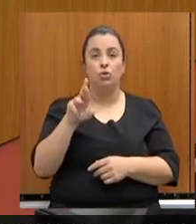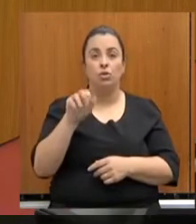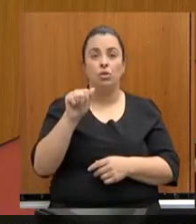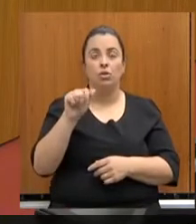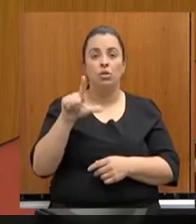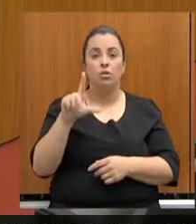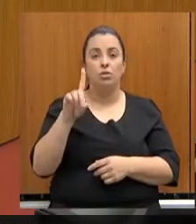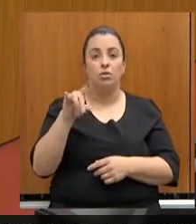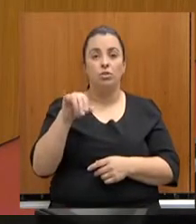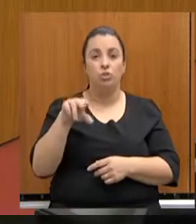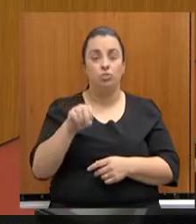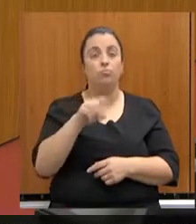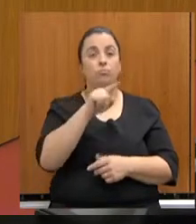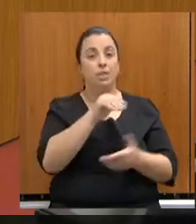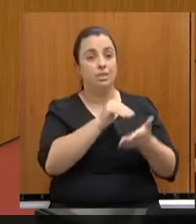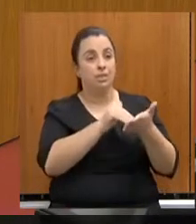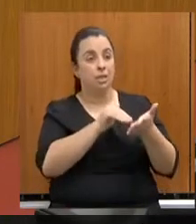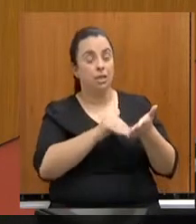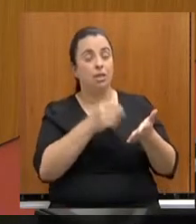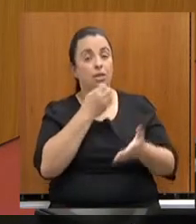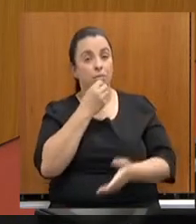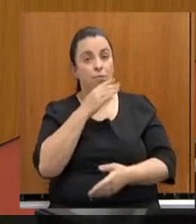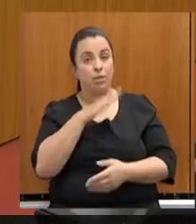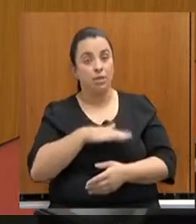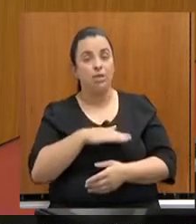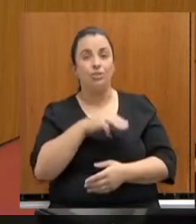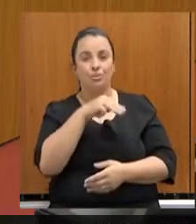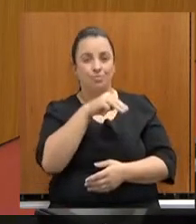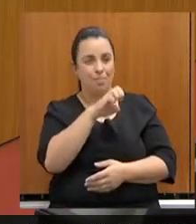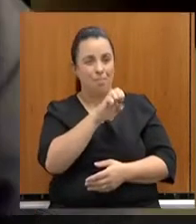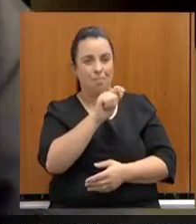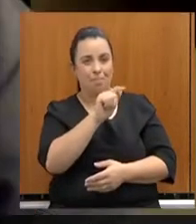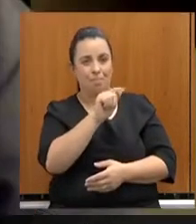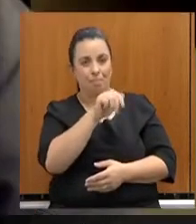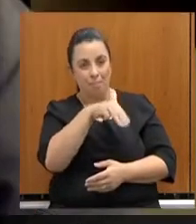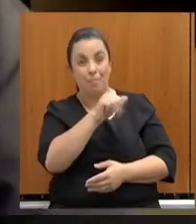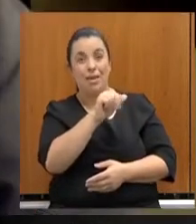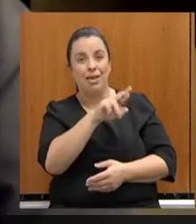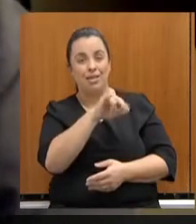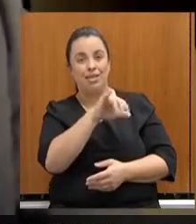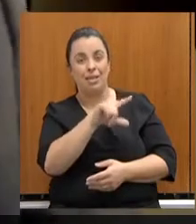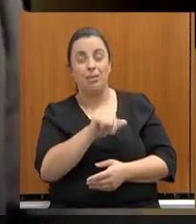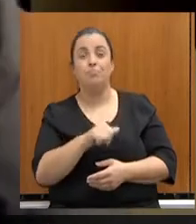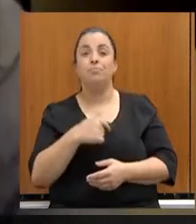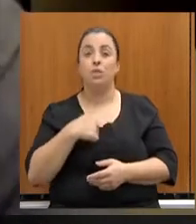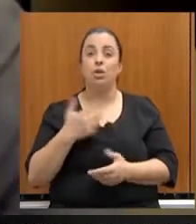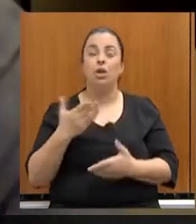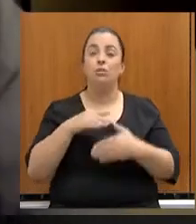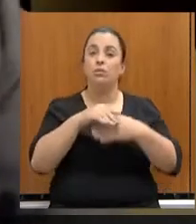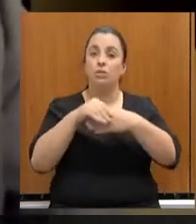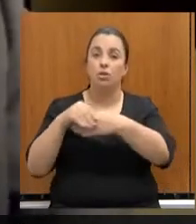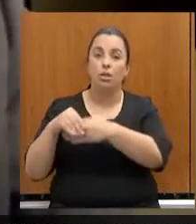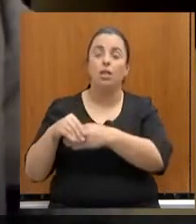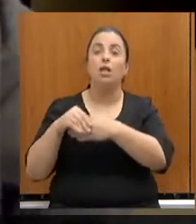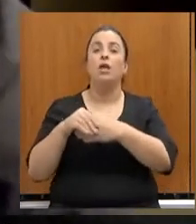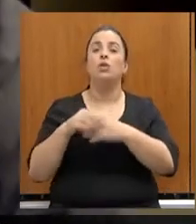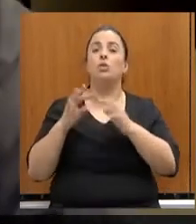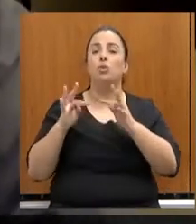Boa tarde secretária Marília quero voltar juntos